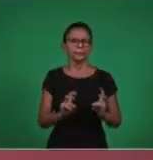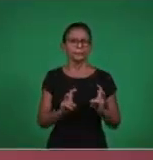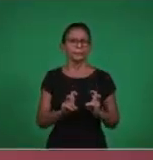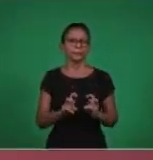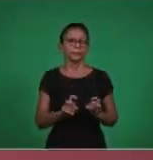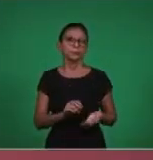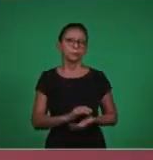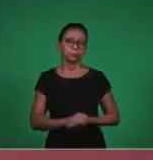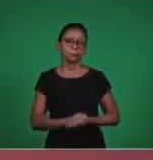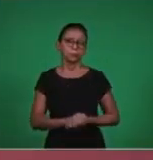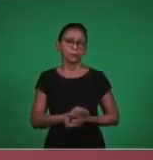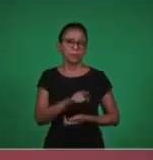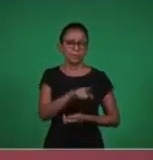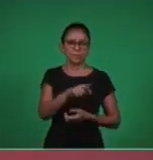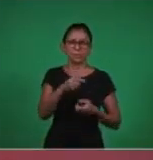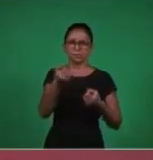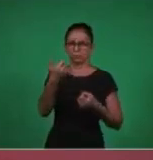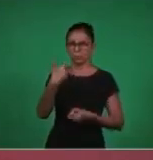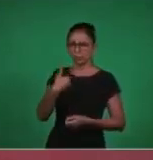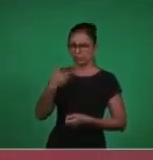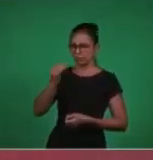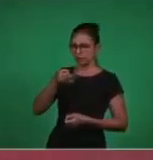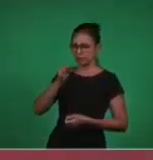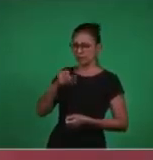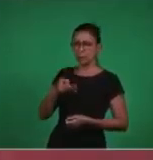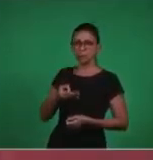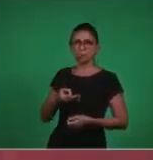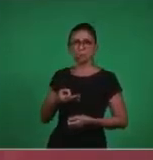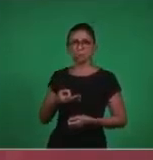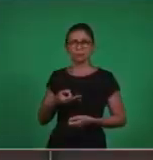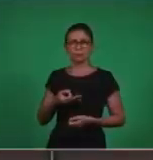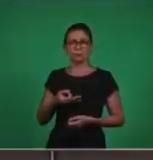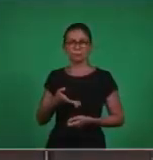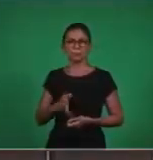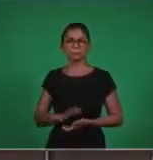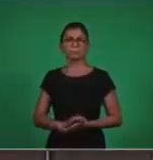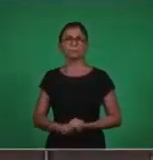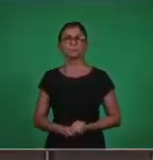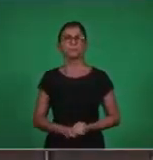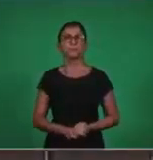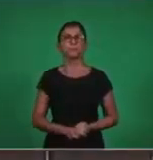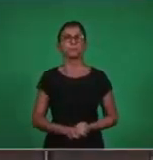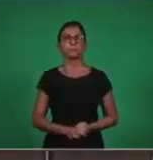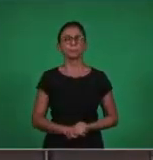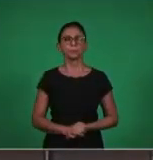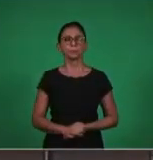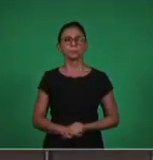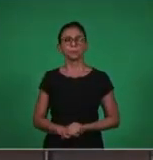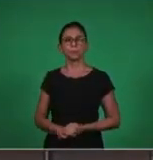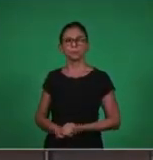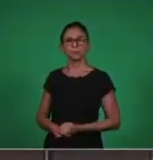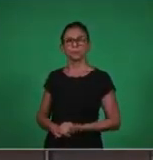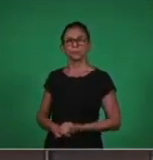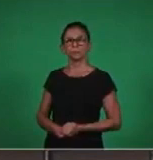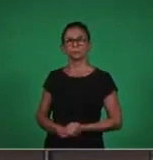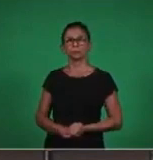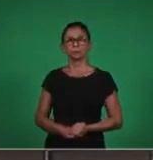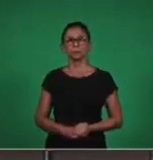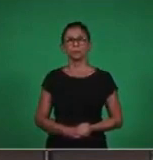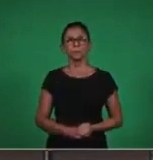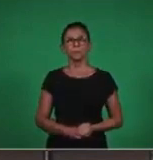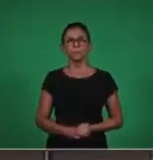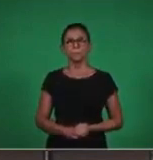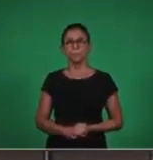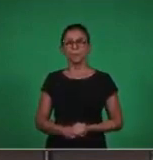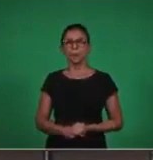óbvia. Muito bem, vamos lá. Então, aqui, não, aquilo que você não